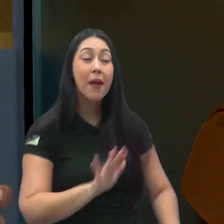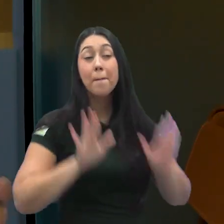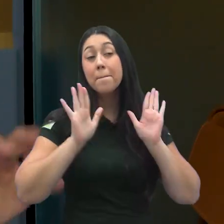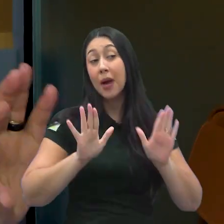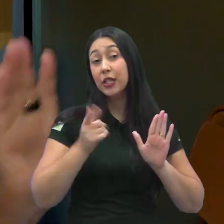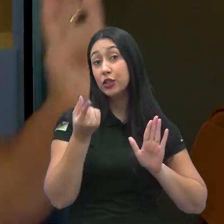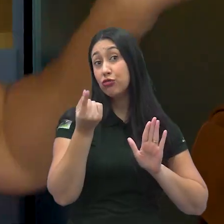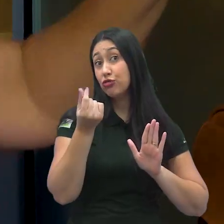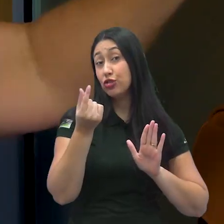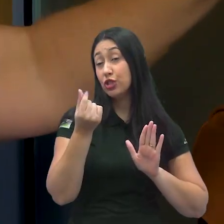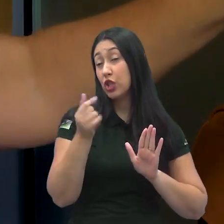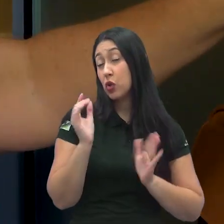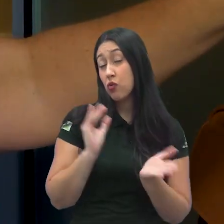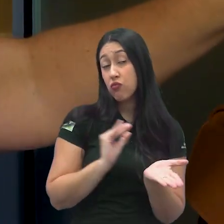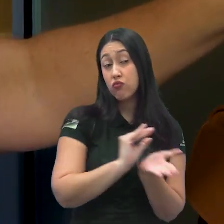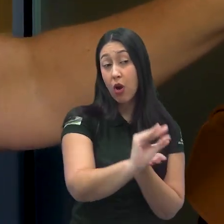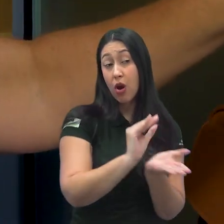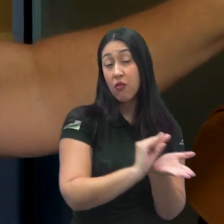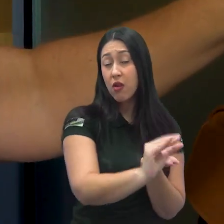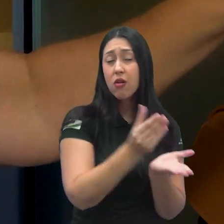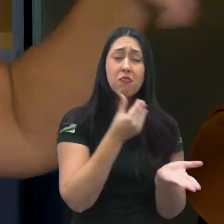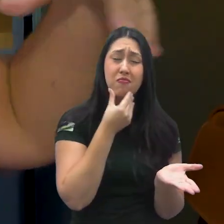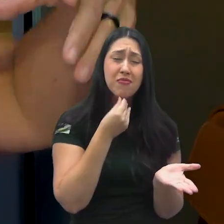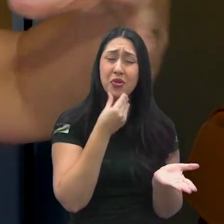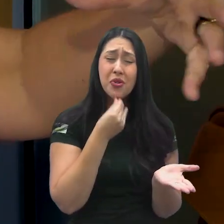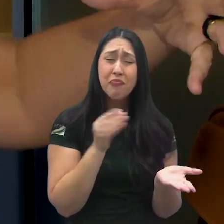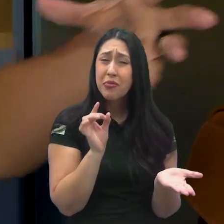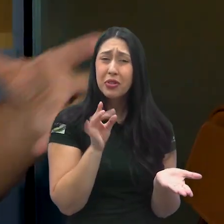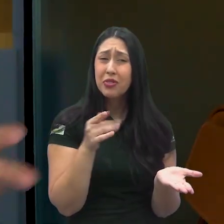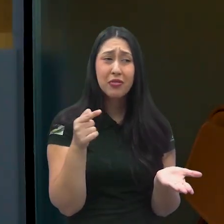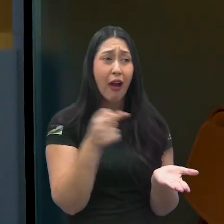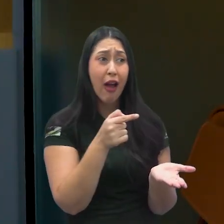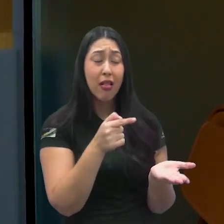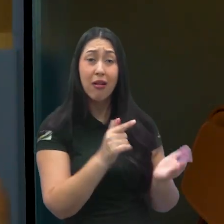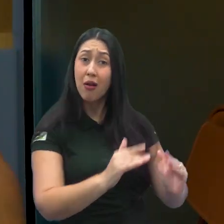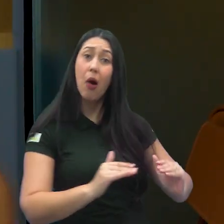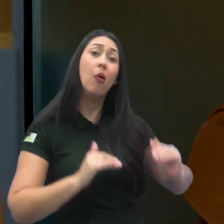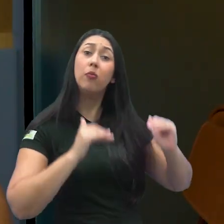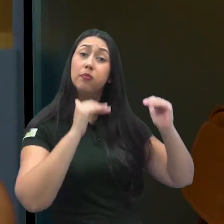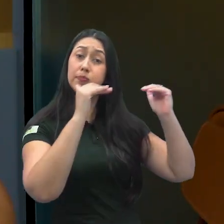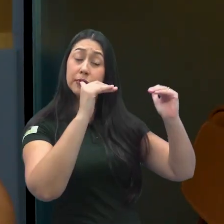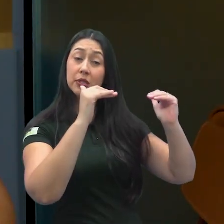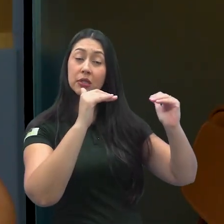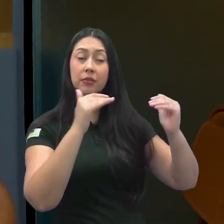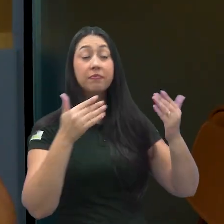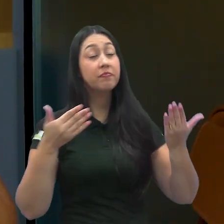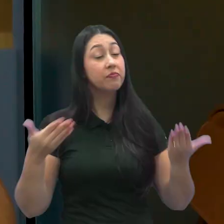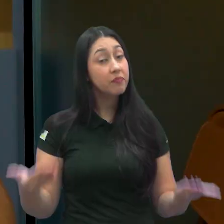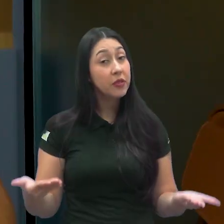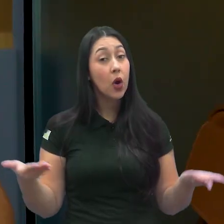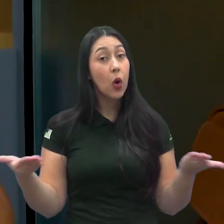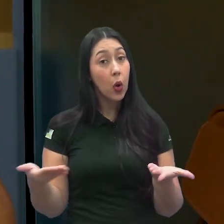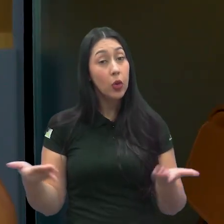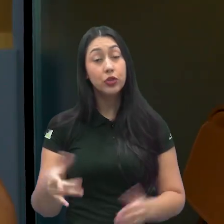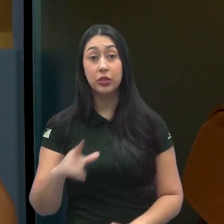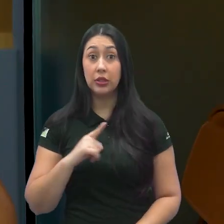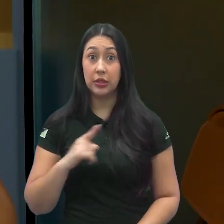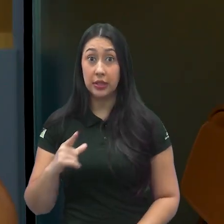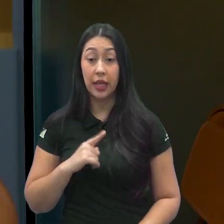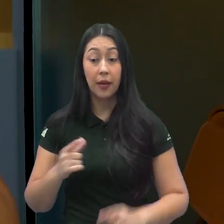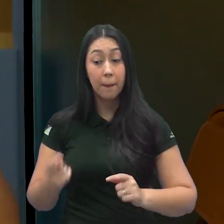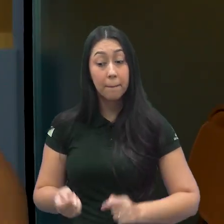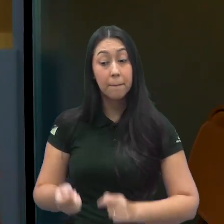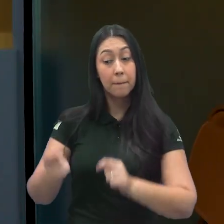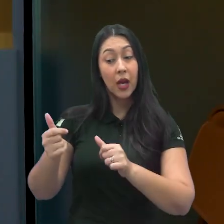uma campanha vinha só para os homens. Os homens acabavam ficando e tomando todo. Então, tem agora o recurso para as